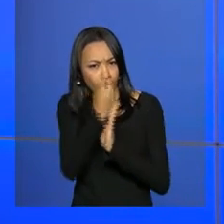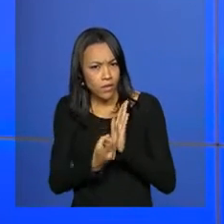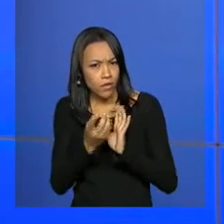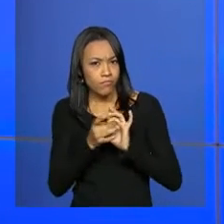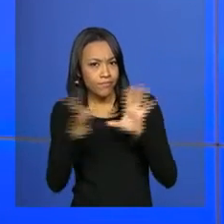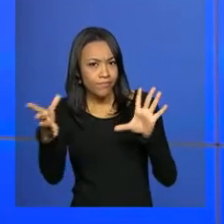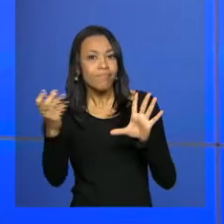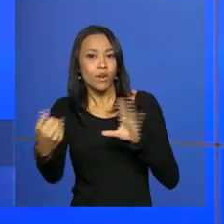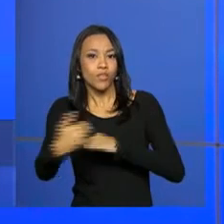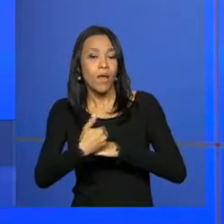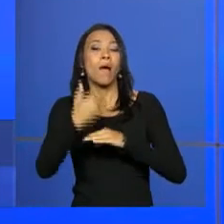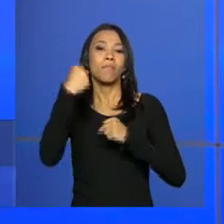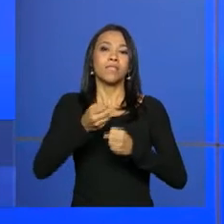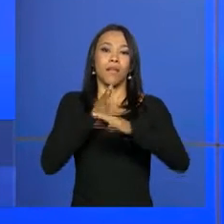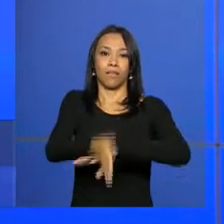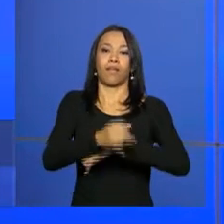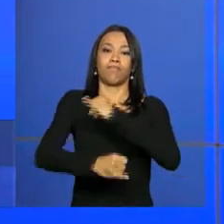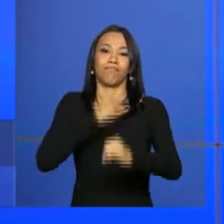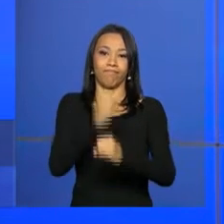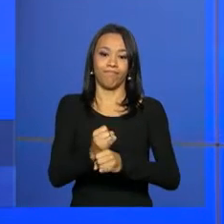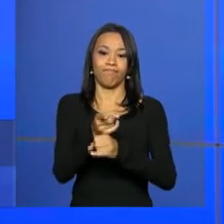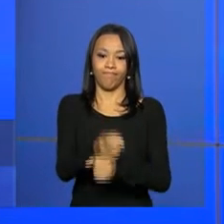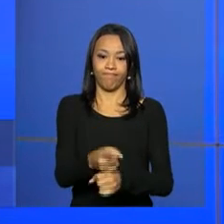o contribuinte deve acessar a página